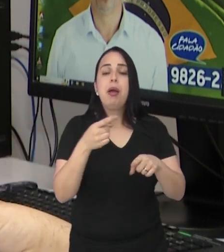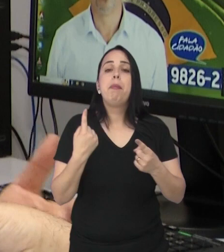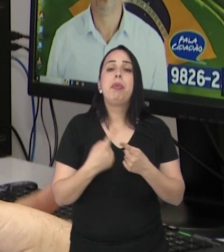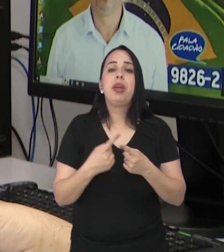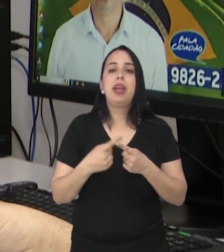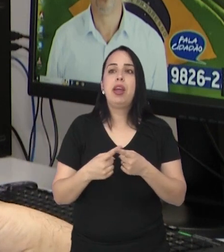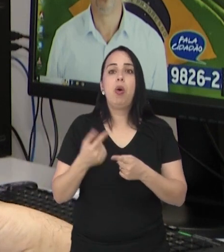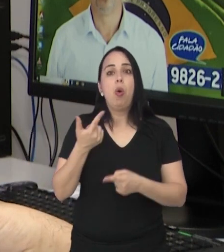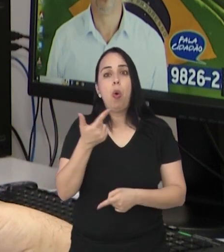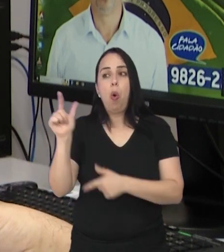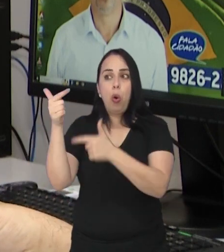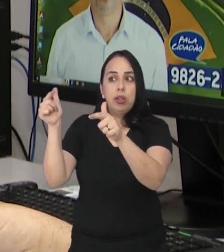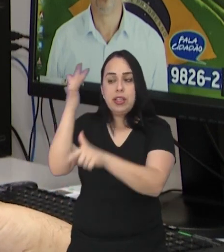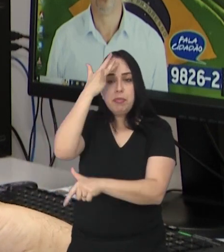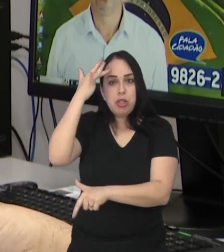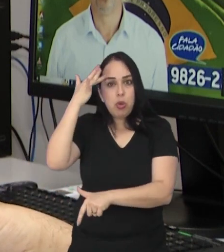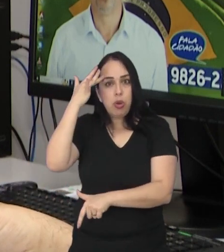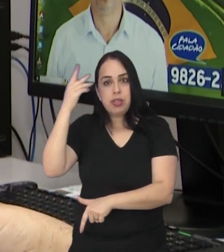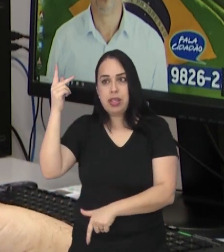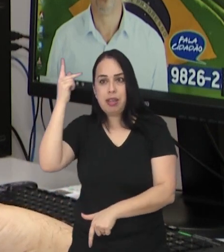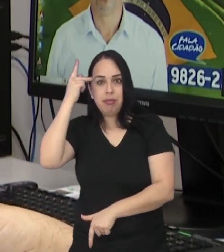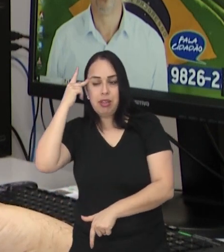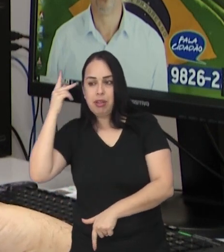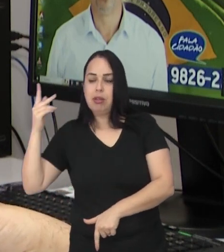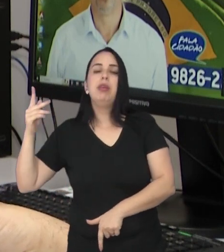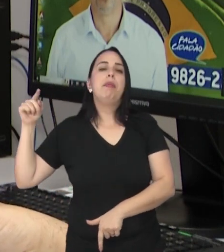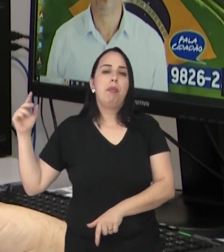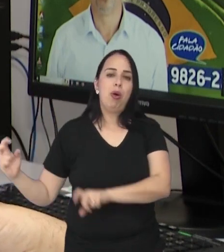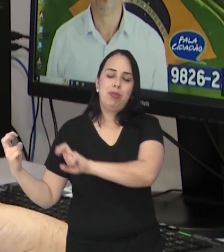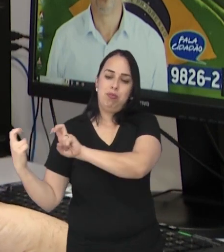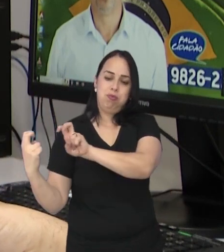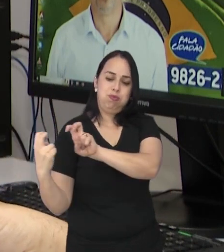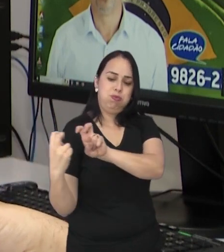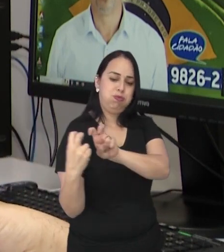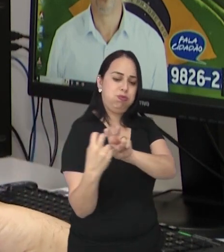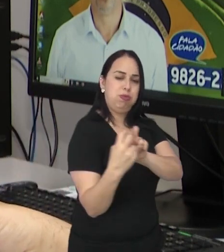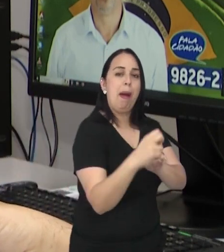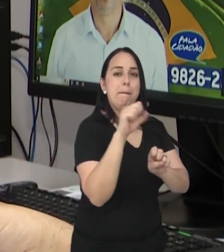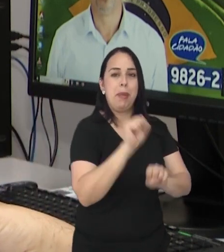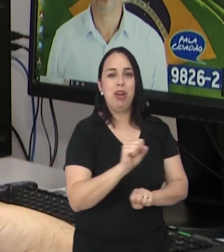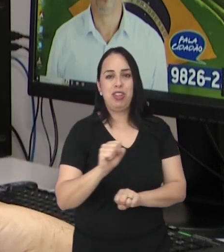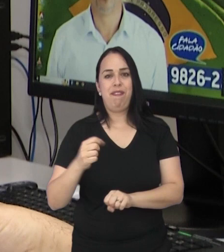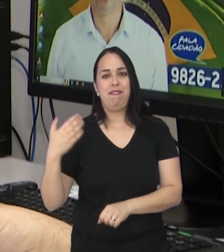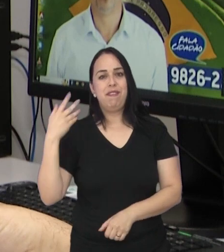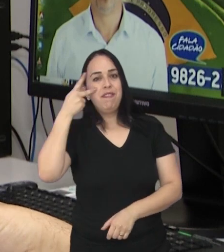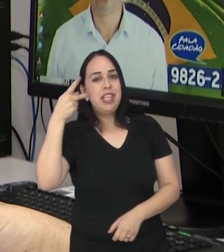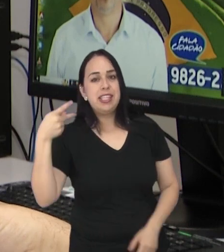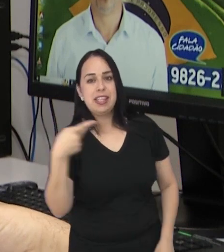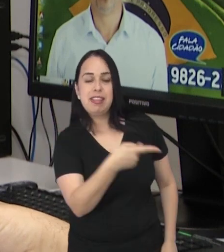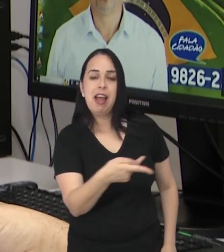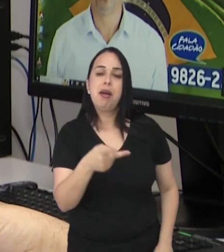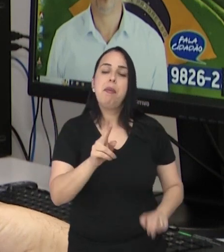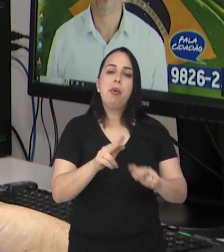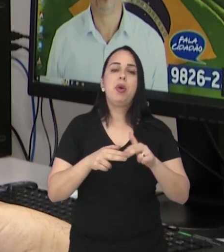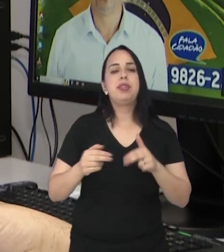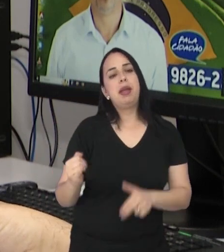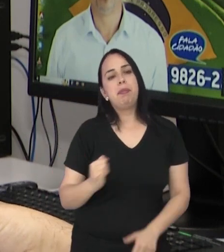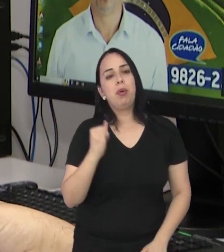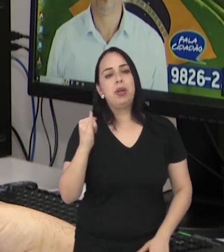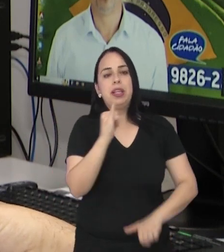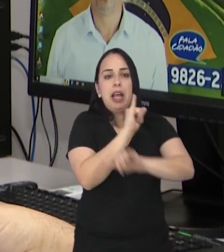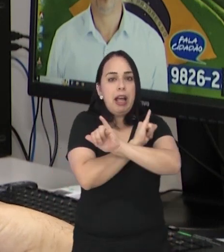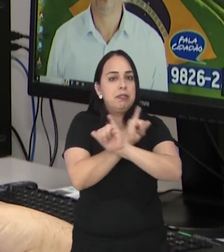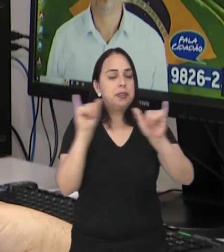de diversos locais do estado de São Paulo a passar por aqui pelas vias férreas, né? Portanto, eu acho que é bem importante e